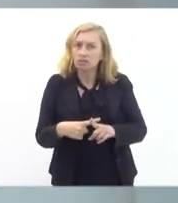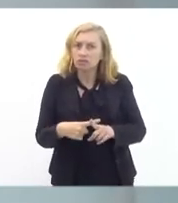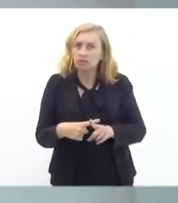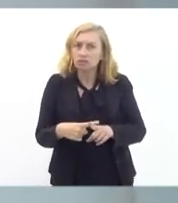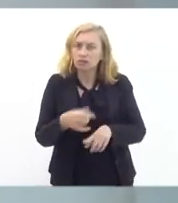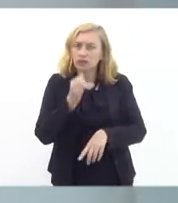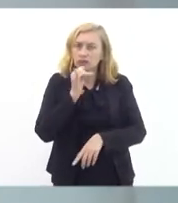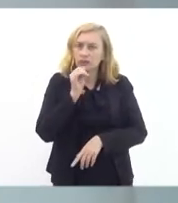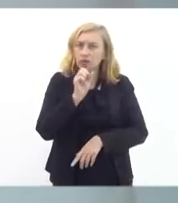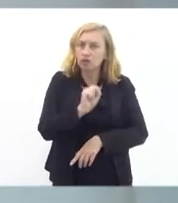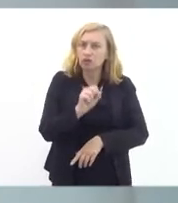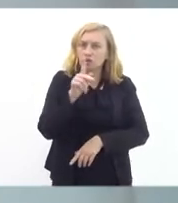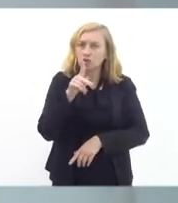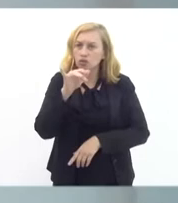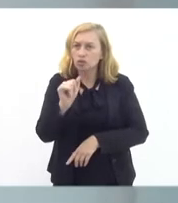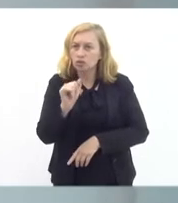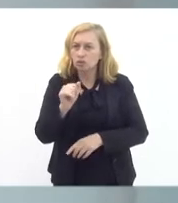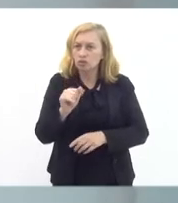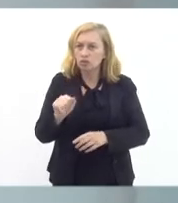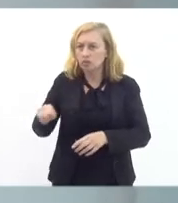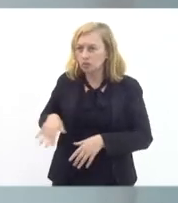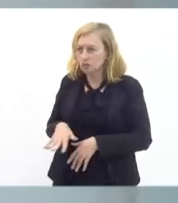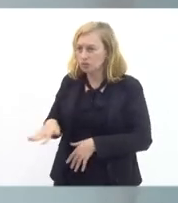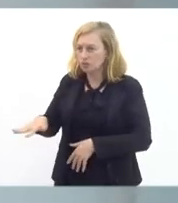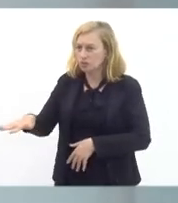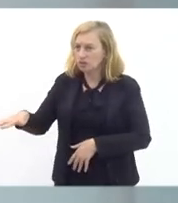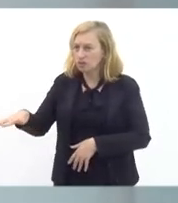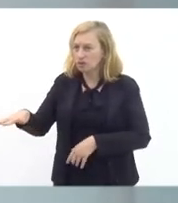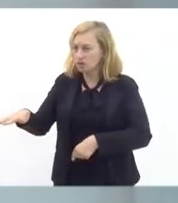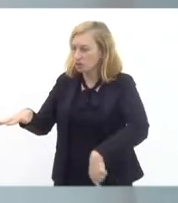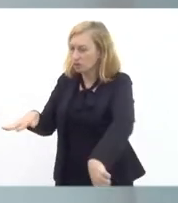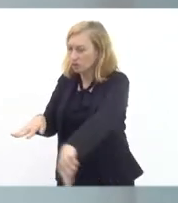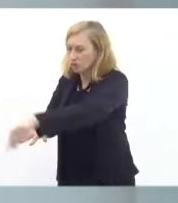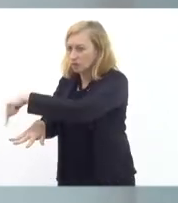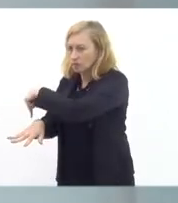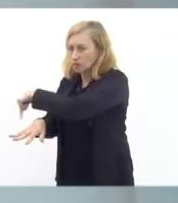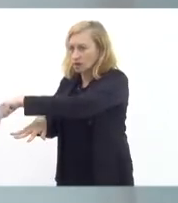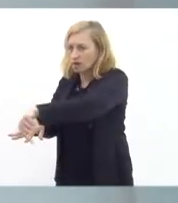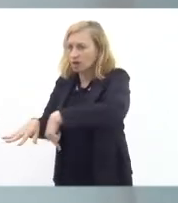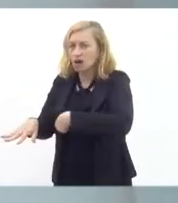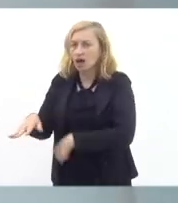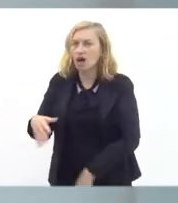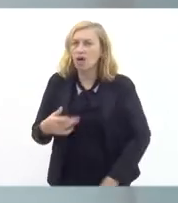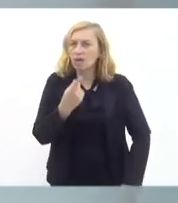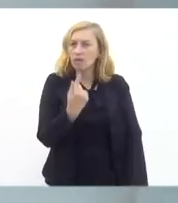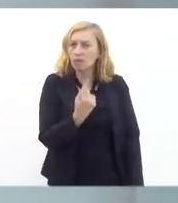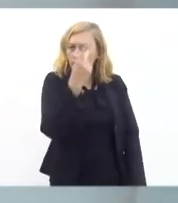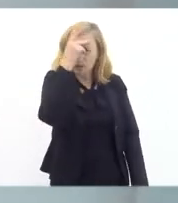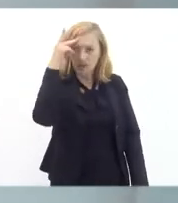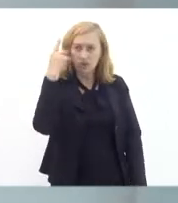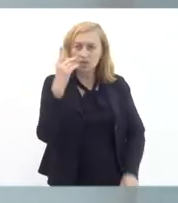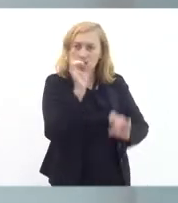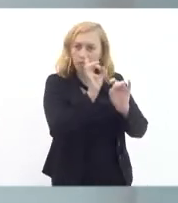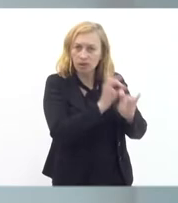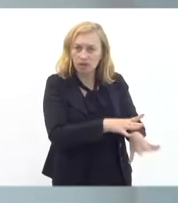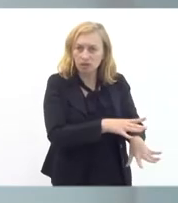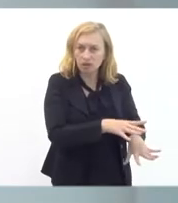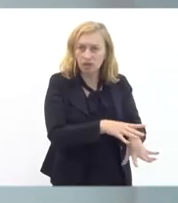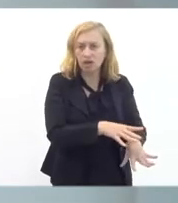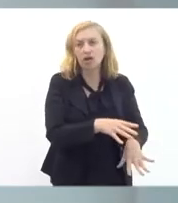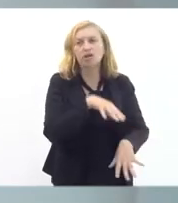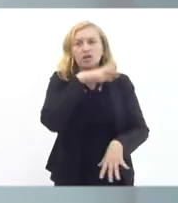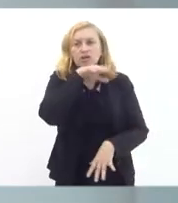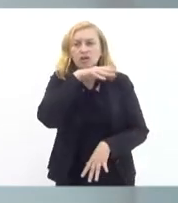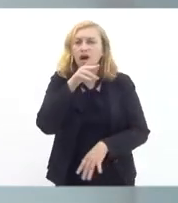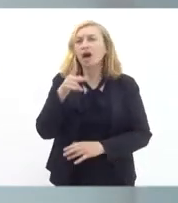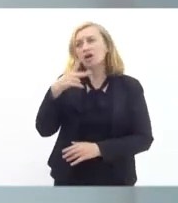exemplo, a Suípa ela é cercada de comunidade. Aí vai um rapaz lá abandonar um animalzinho. Aí eu apelo para o coração dele, que um abrigo